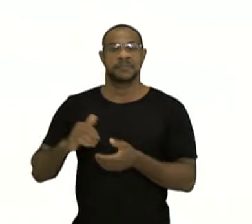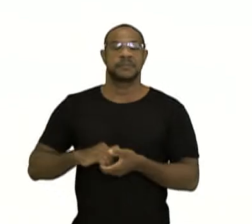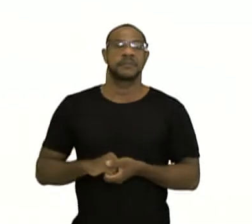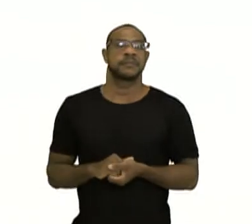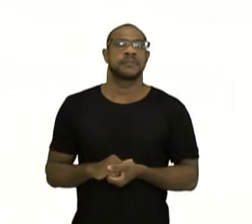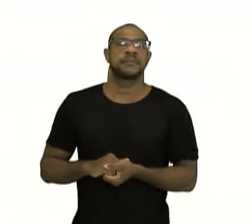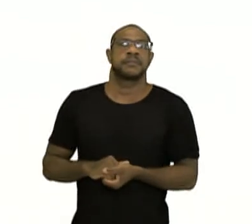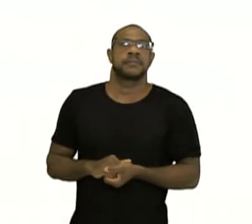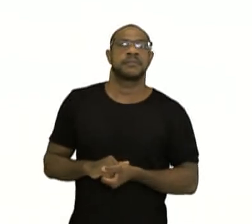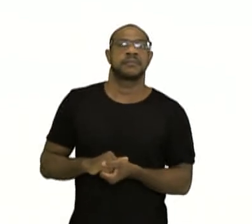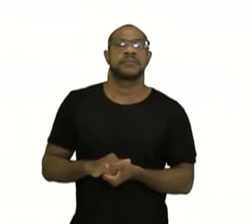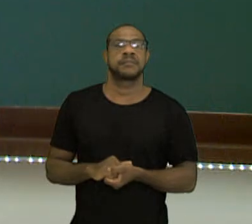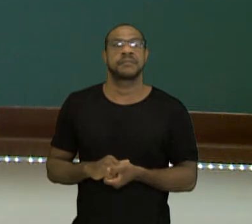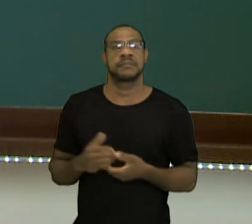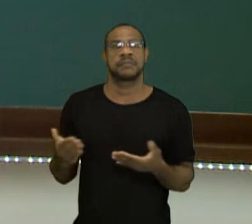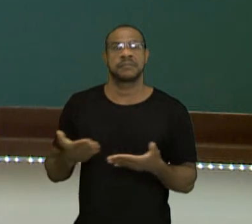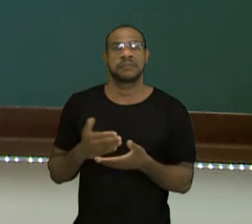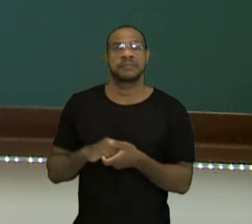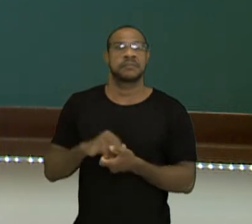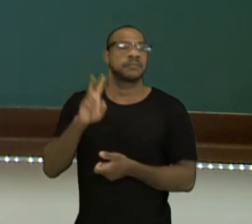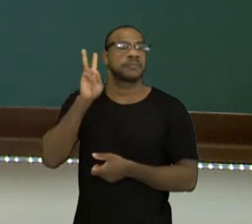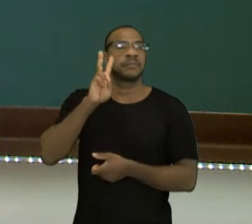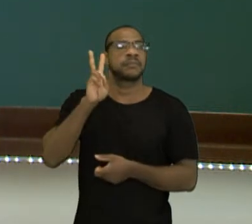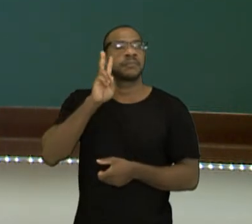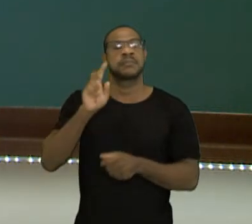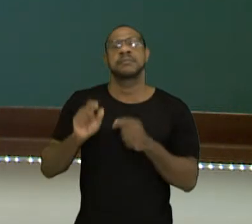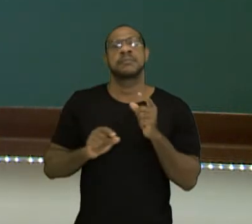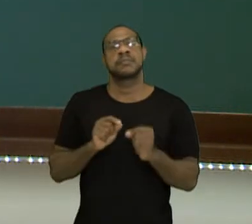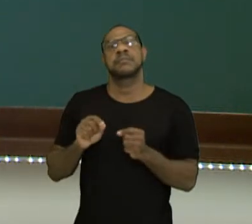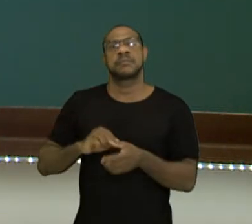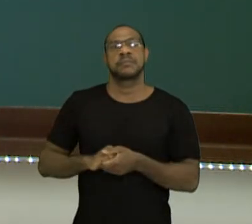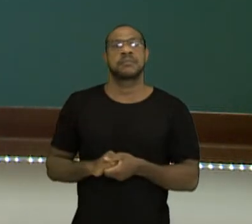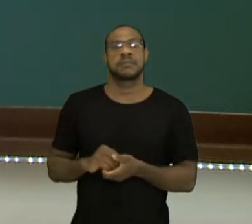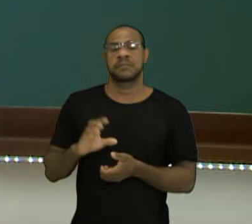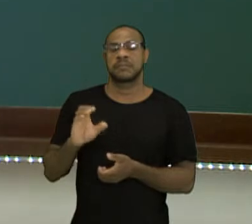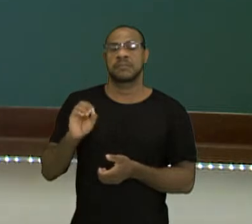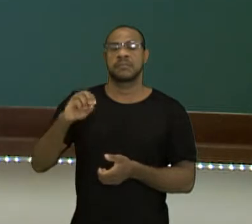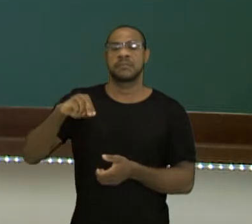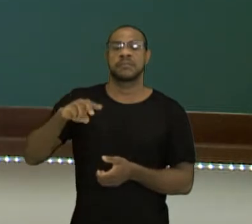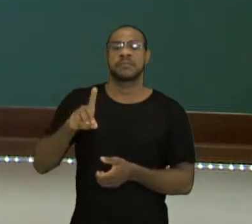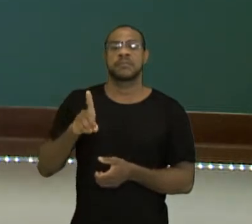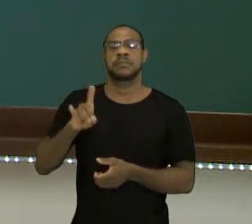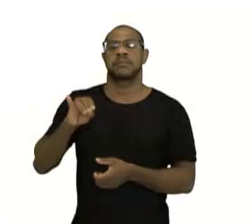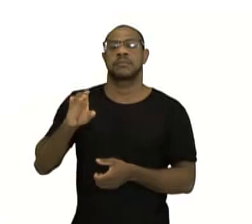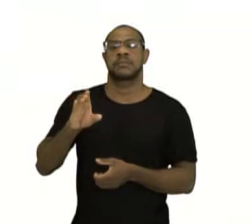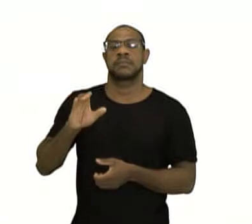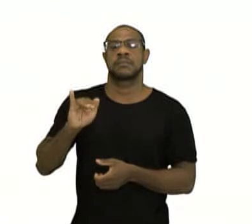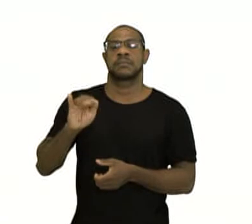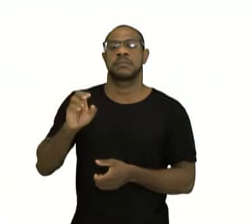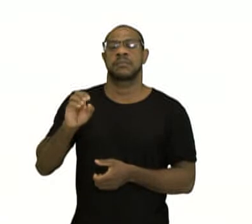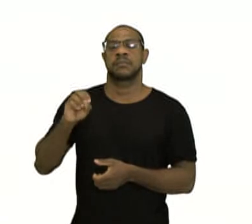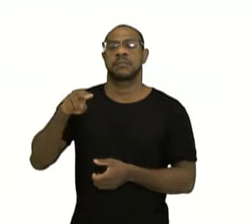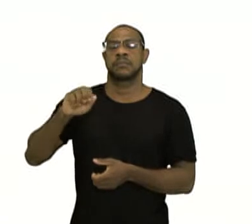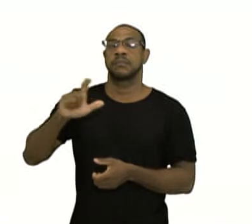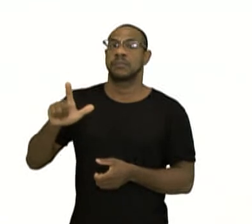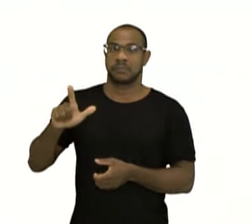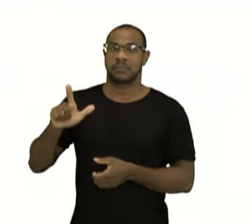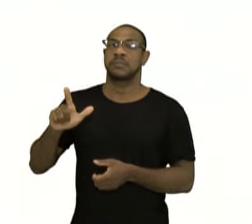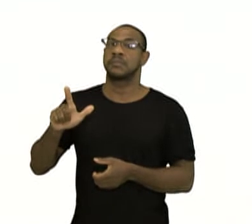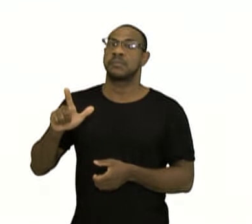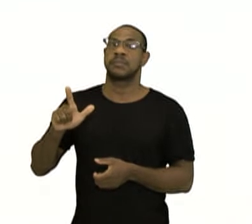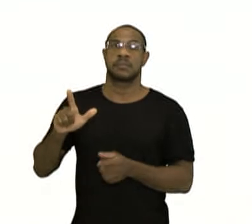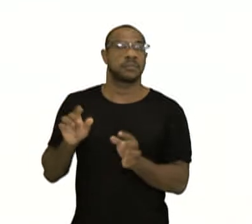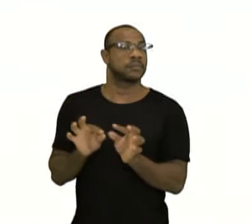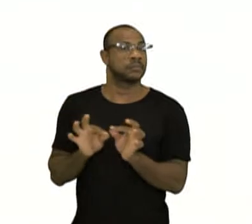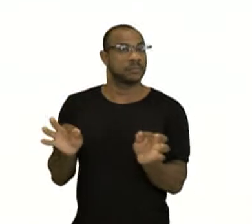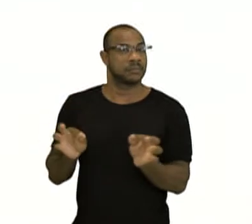te acuerdas? Vamos acordar um pouco sobre condicional simples regulares. En los versos del